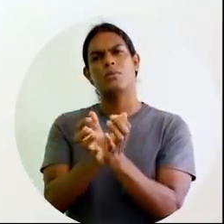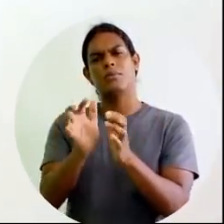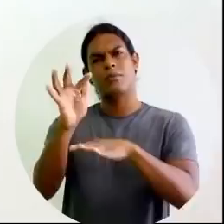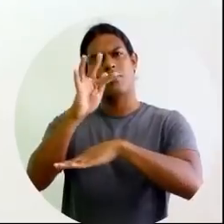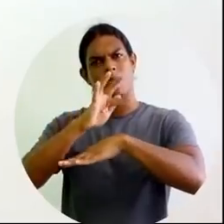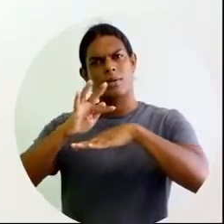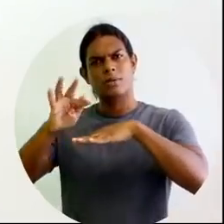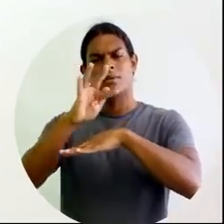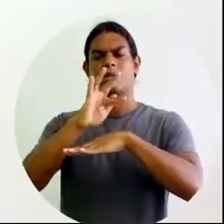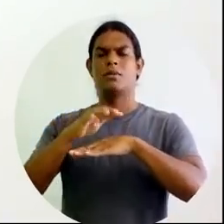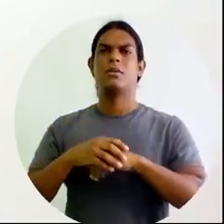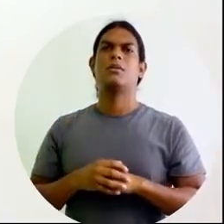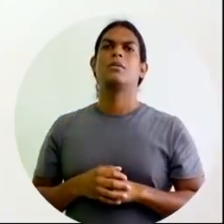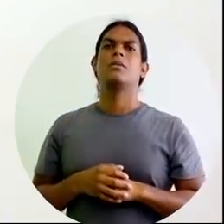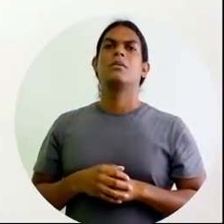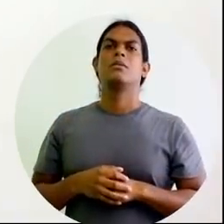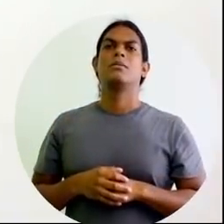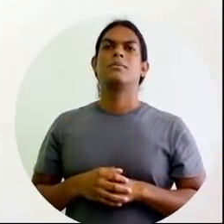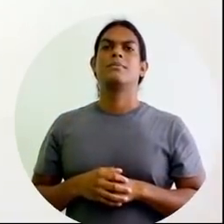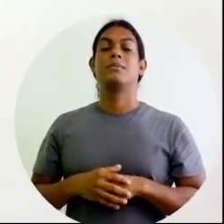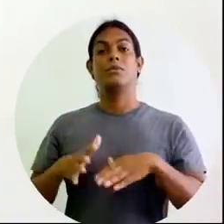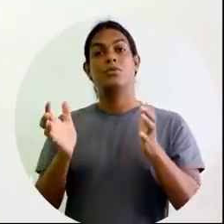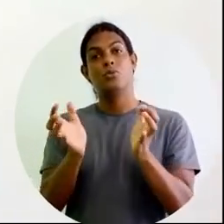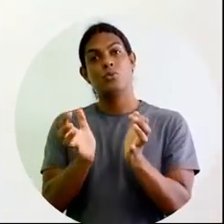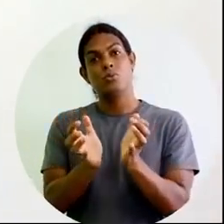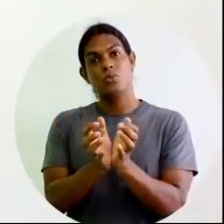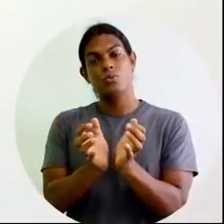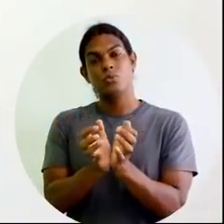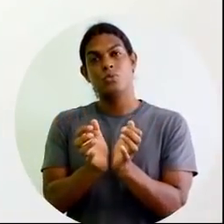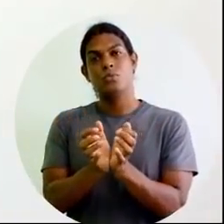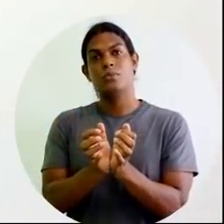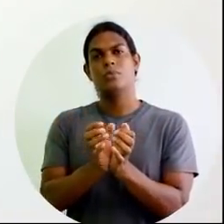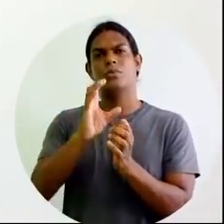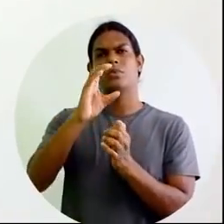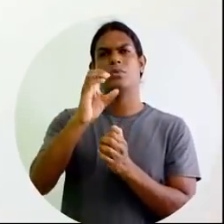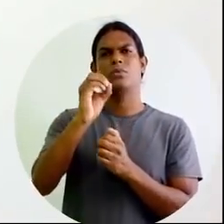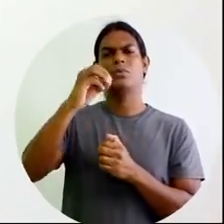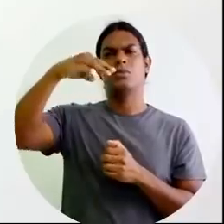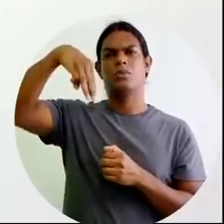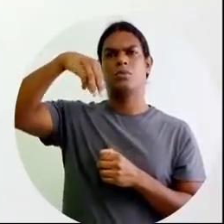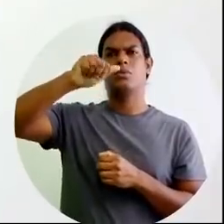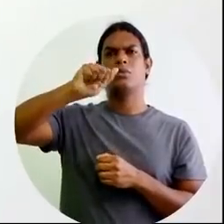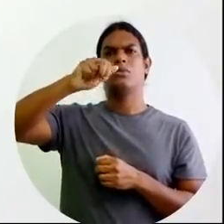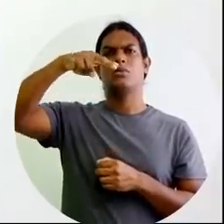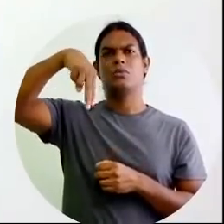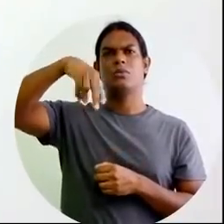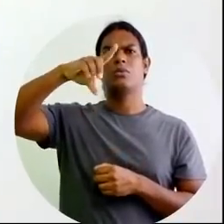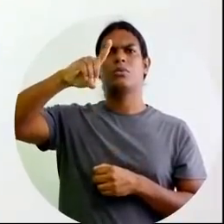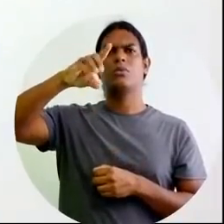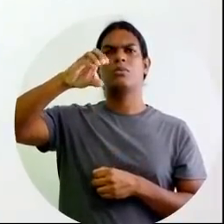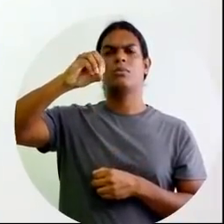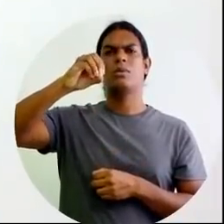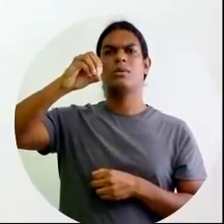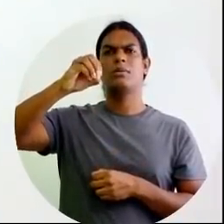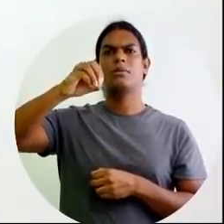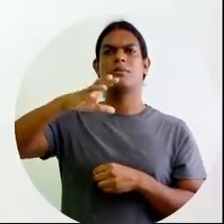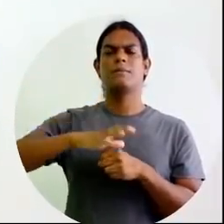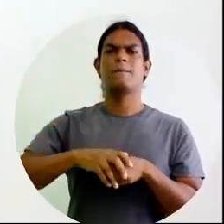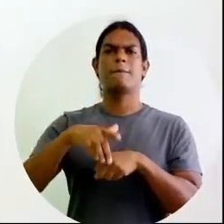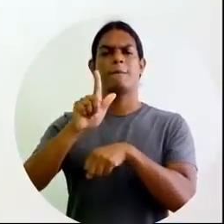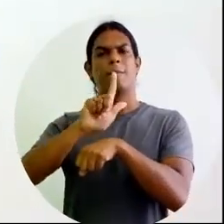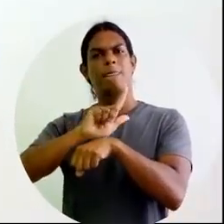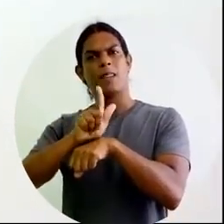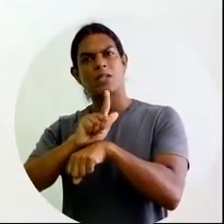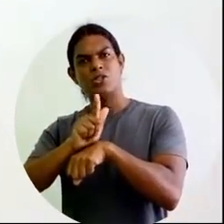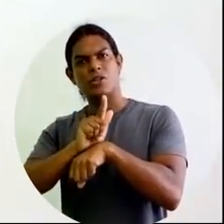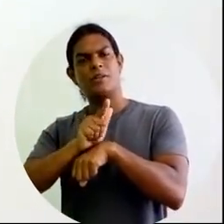os grupos formais? É justamente os grupos de comando em uma organização, os níveis hierárquicos,